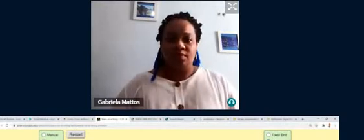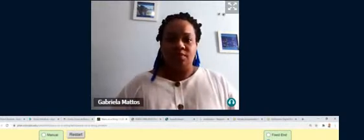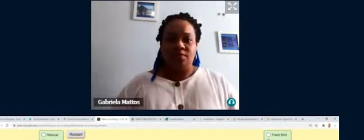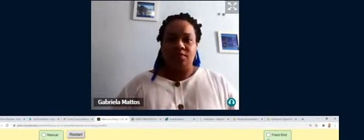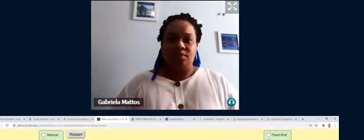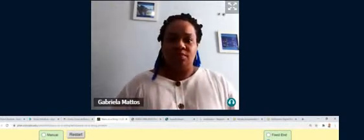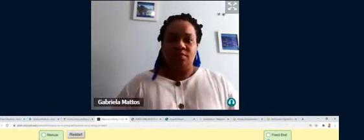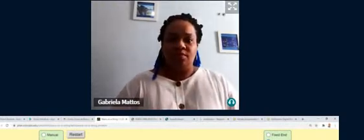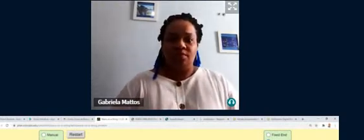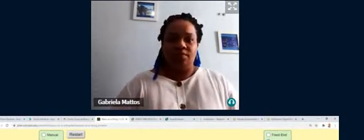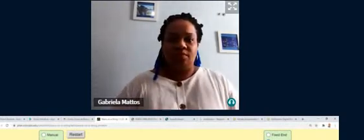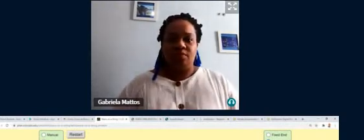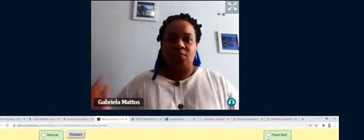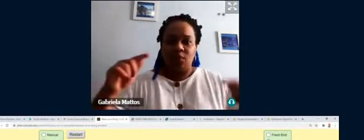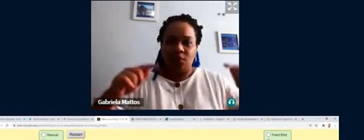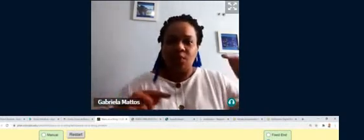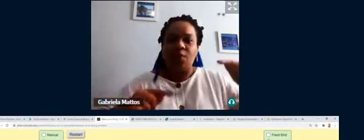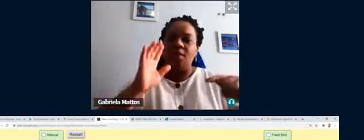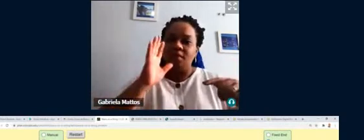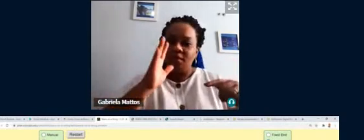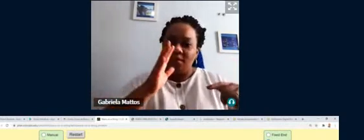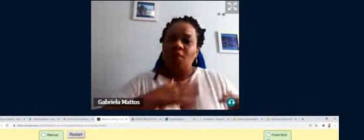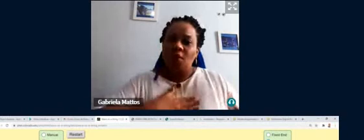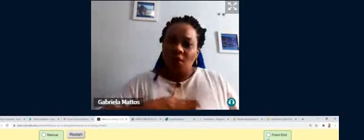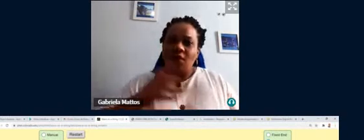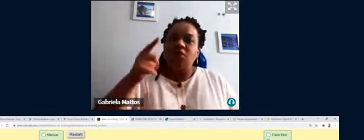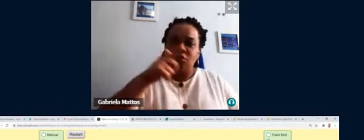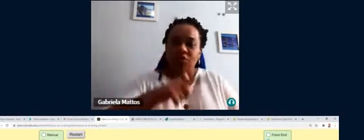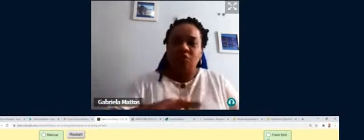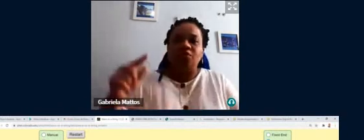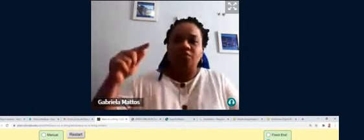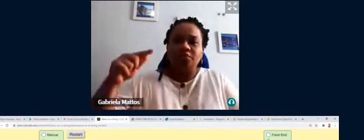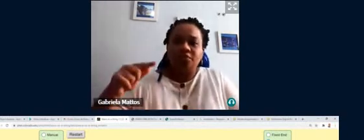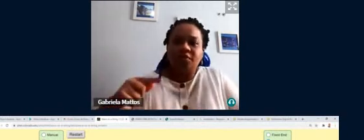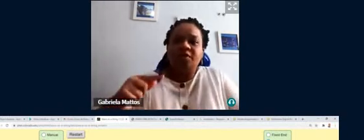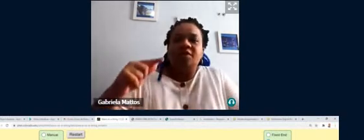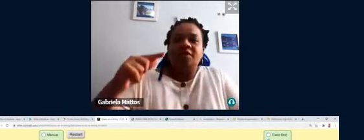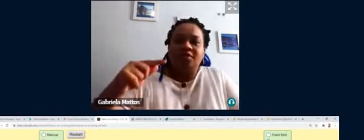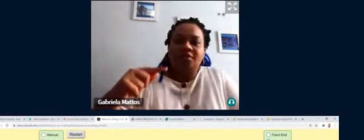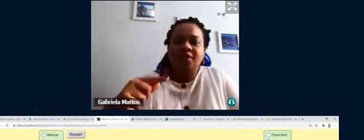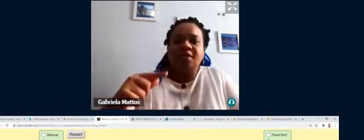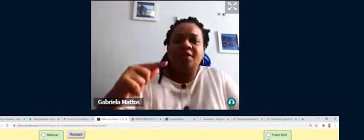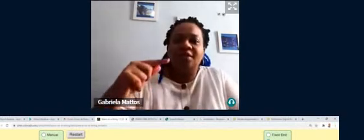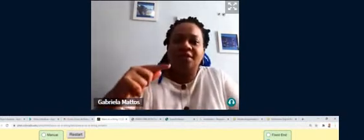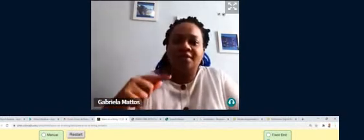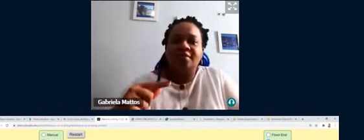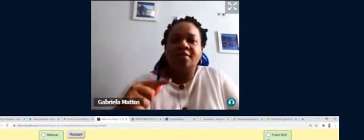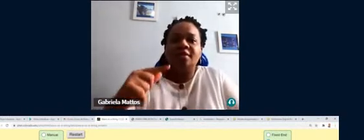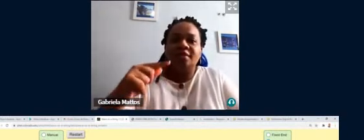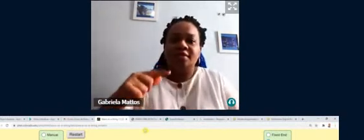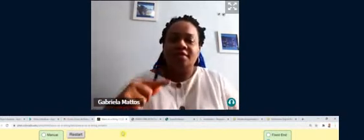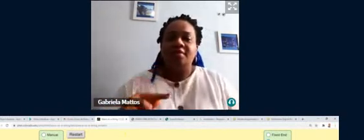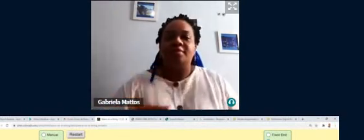Agora. Câmera lenta de novo. Eu quero que os dois voltem a se encontrar por cima, na mesma situação anterior.